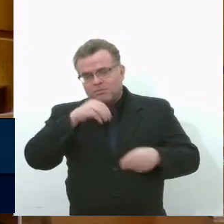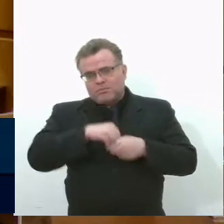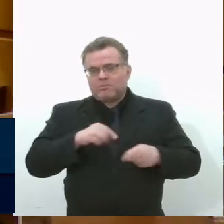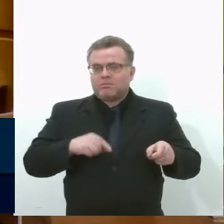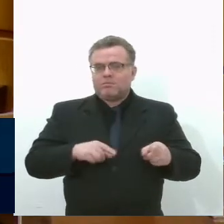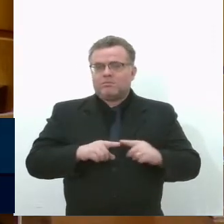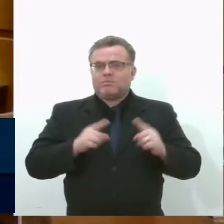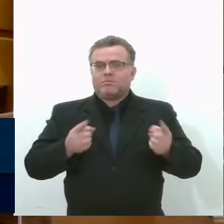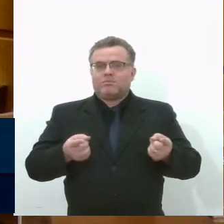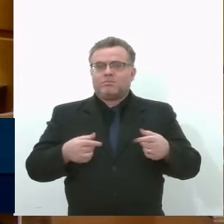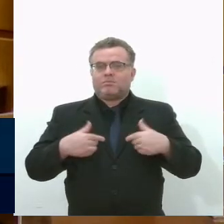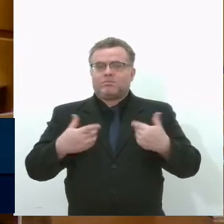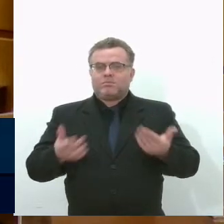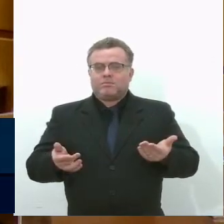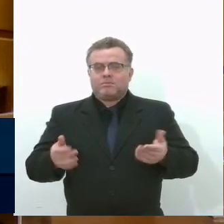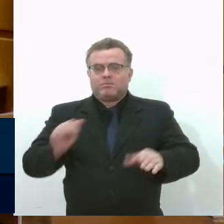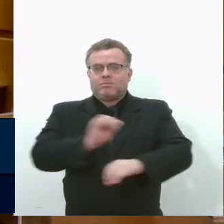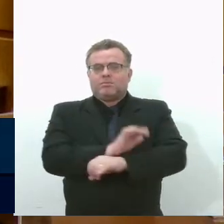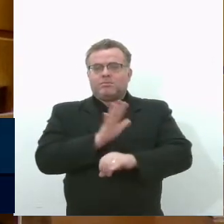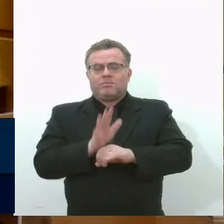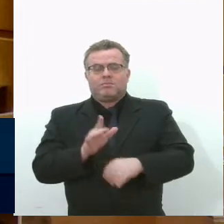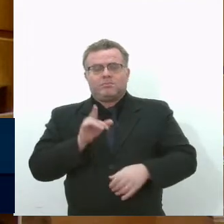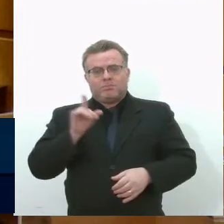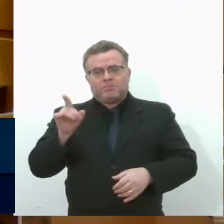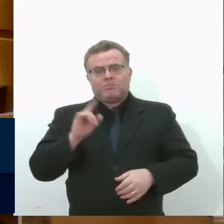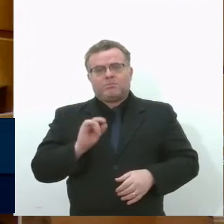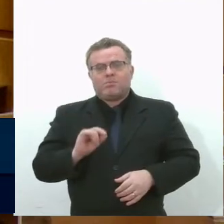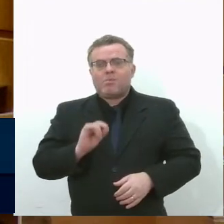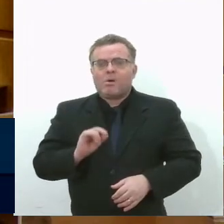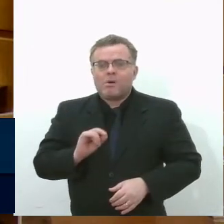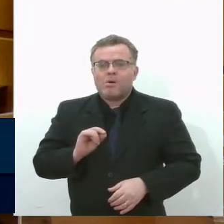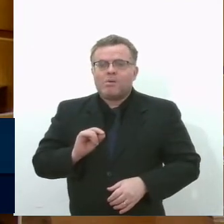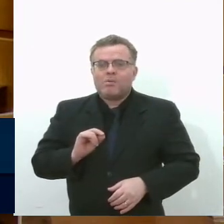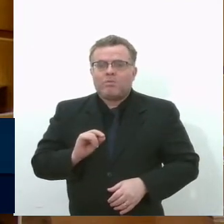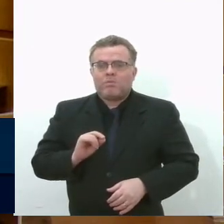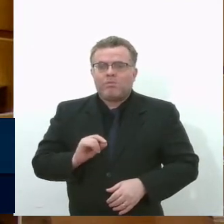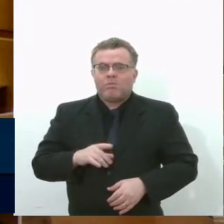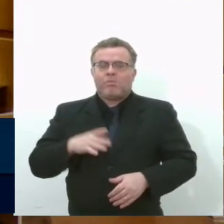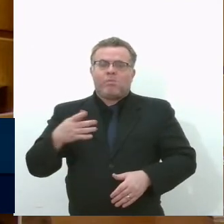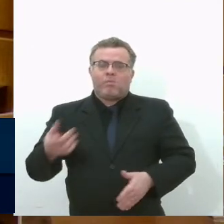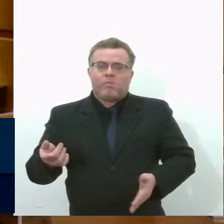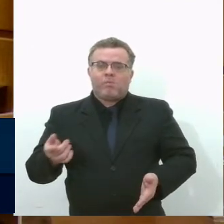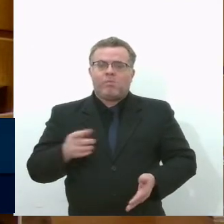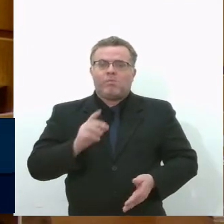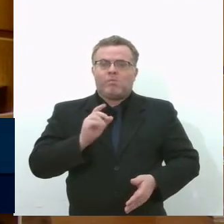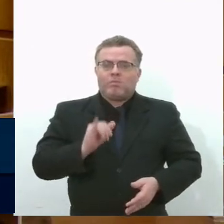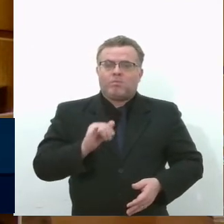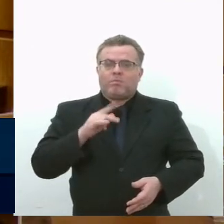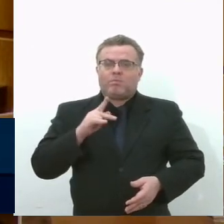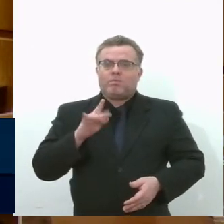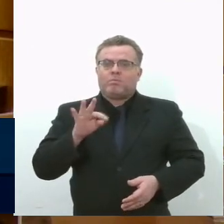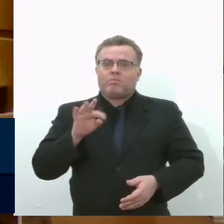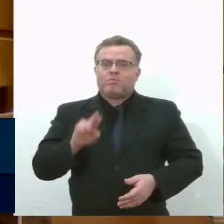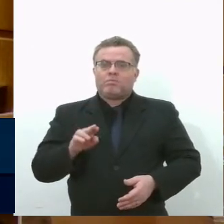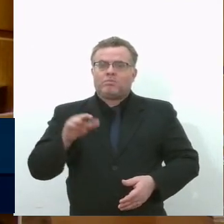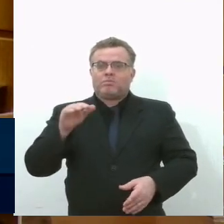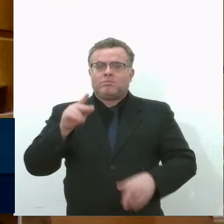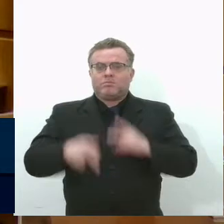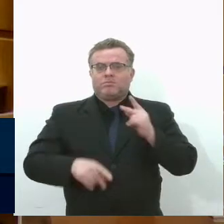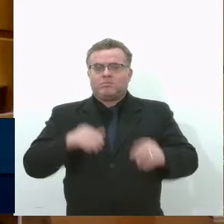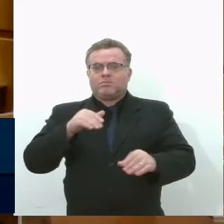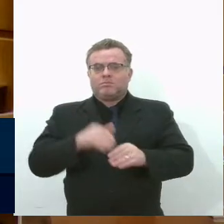A Barra dos Coqueiros, por exemplo, deputado Arailton Martins, a Barra dos Coqueiros já tem uma parte que vota em Aracaju.